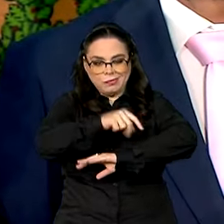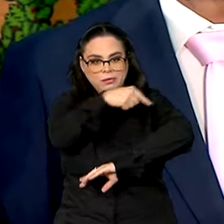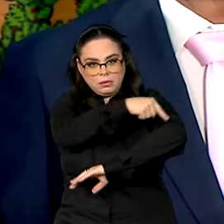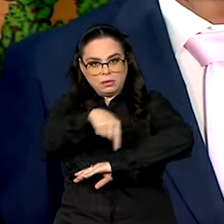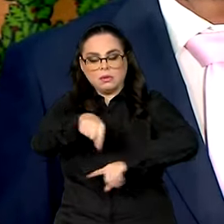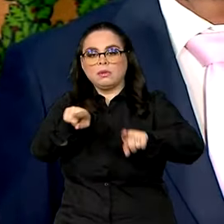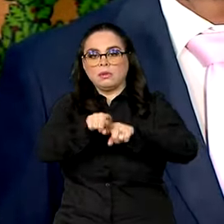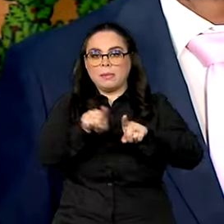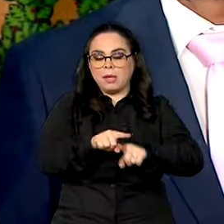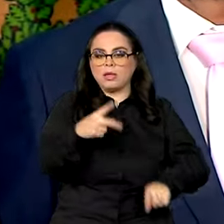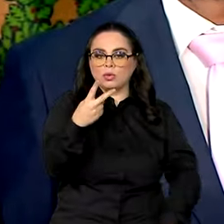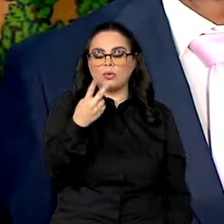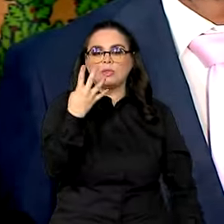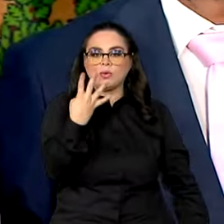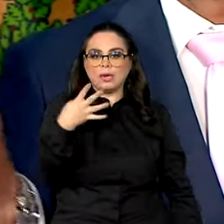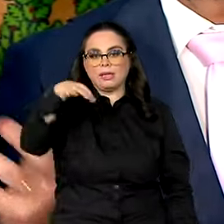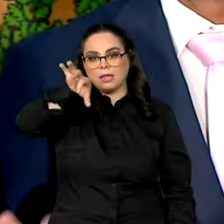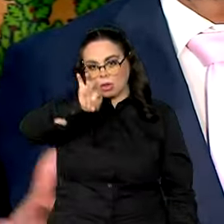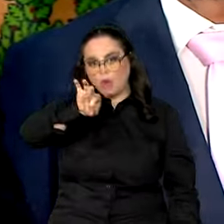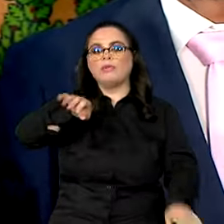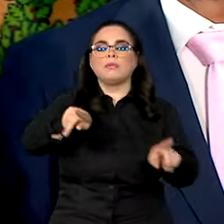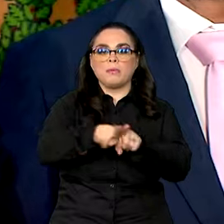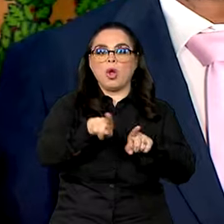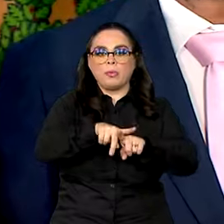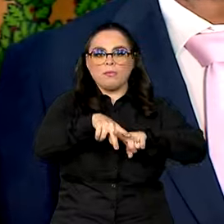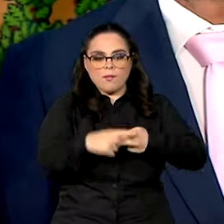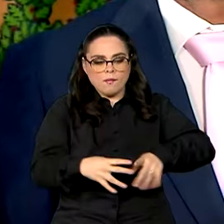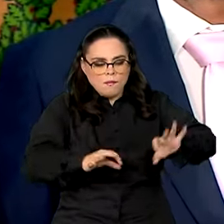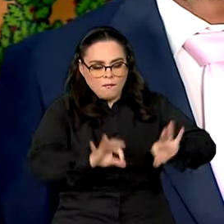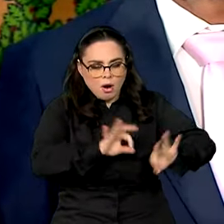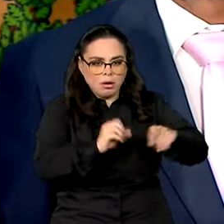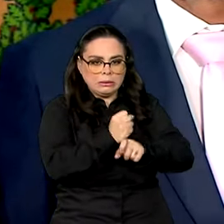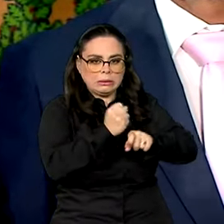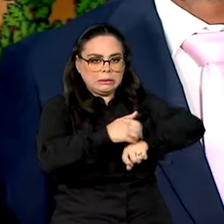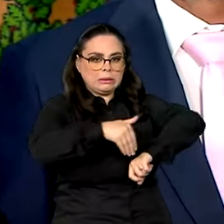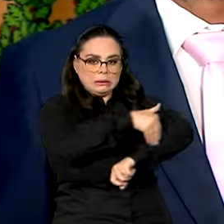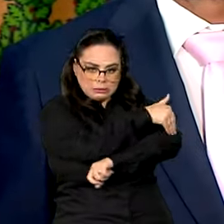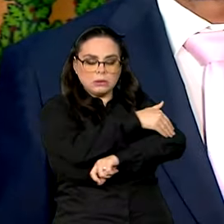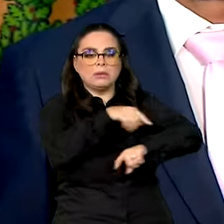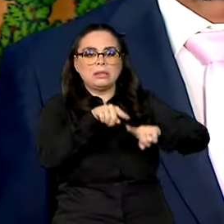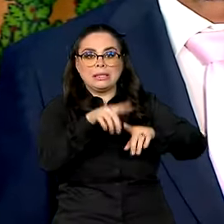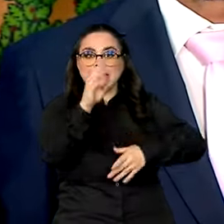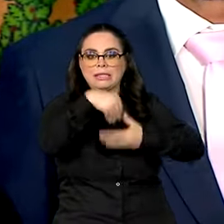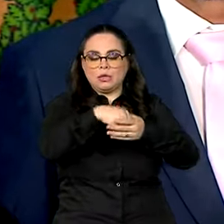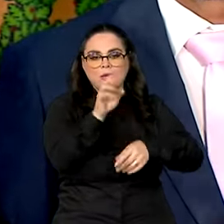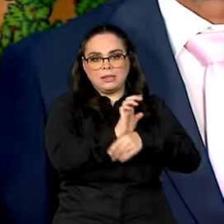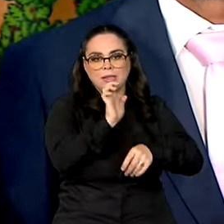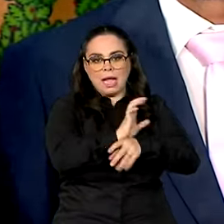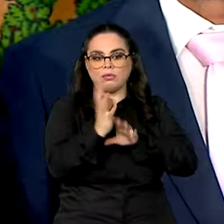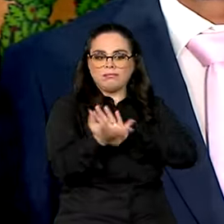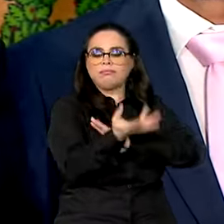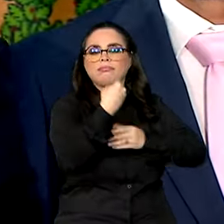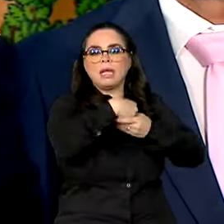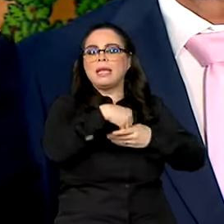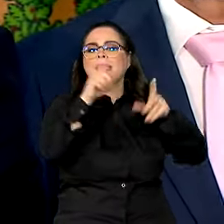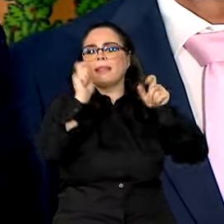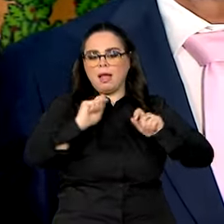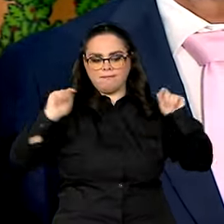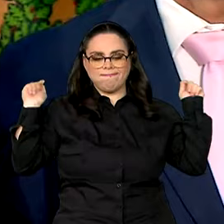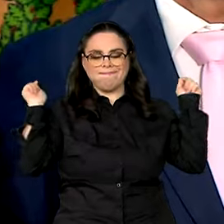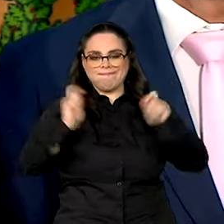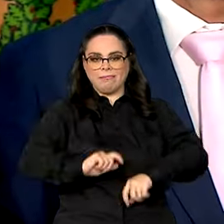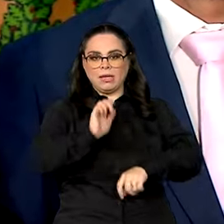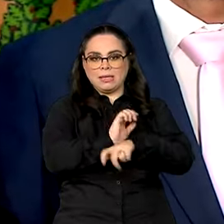proporcionar 249 quilômetros de restauro de rodovias estaduais e soma-se a isso a capacidade do Estado, que